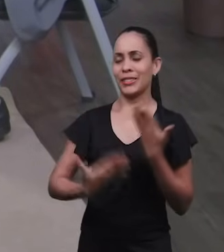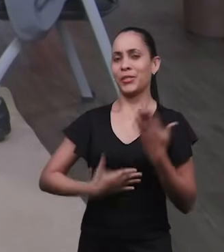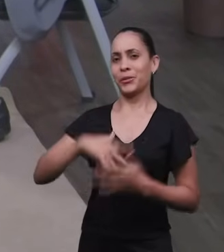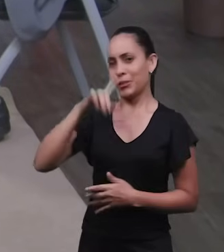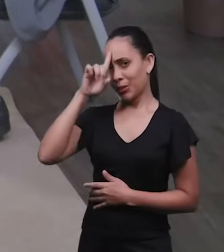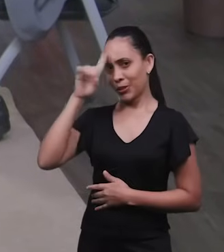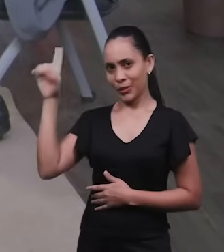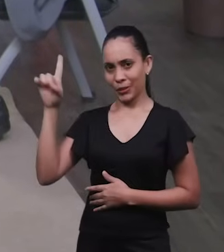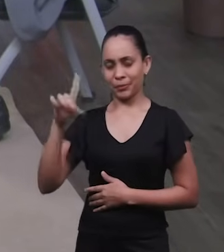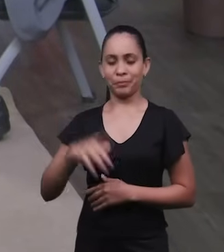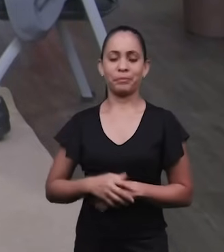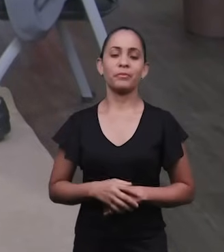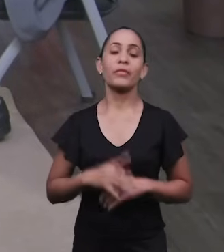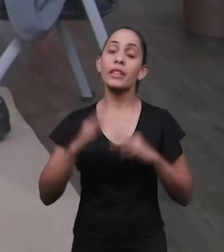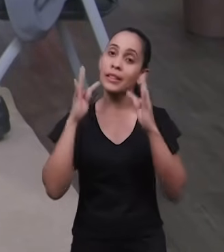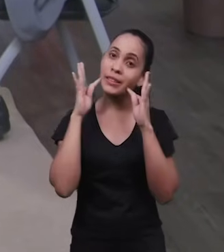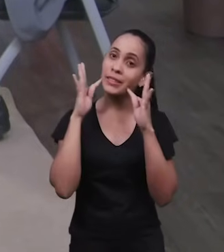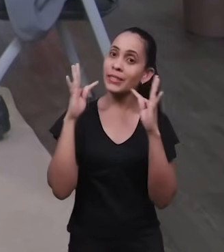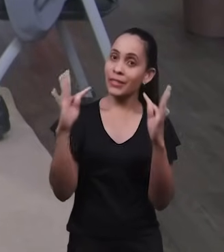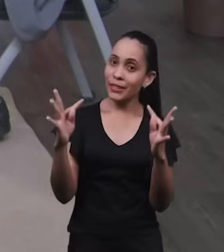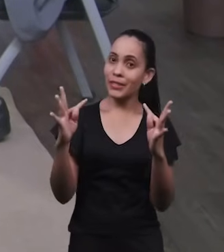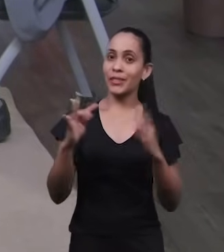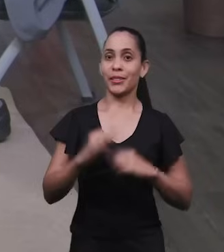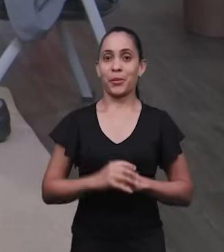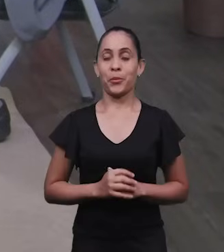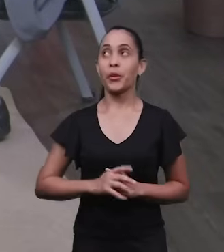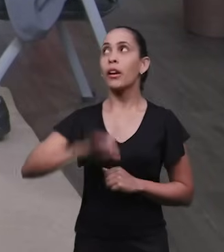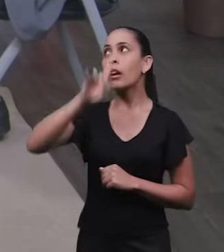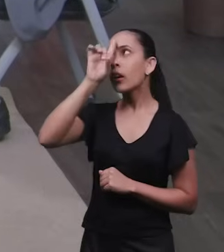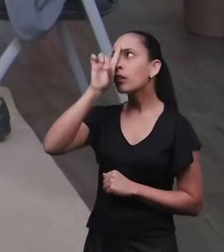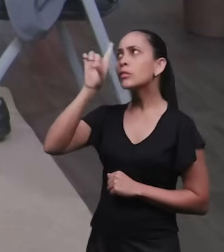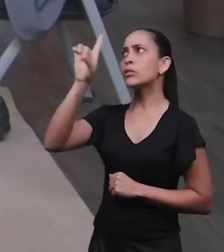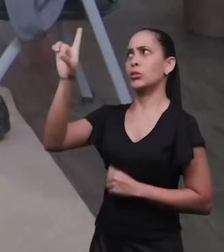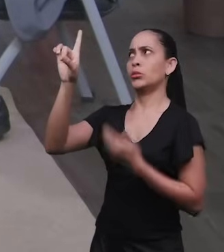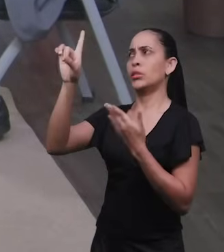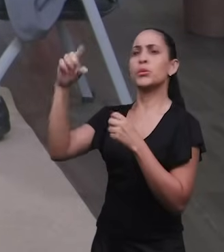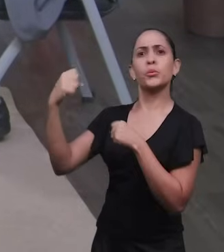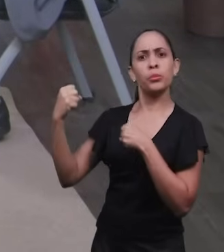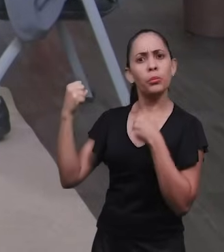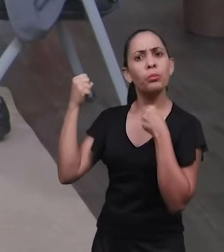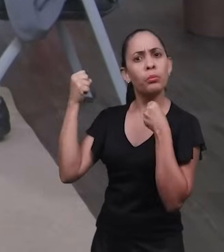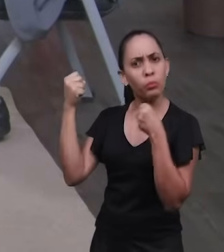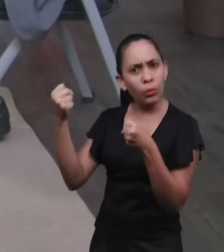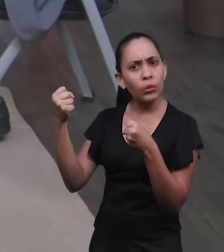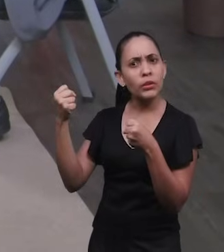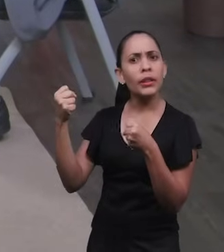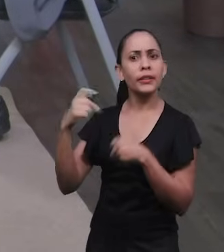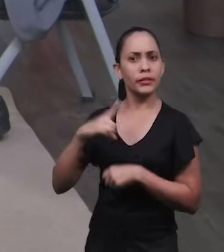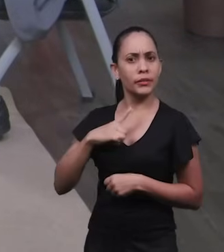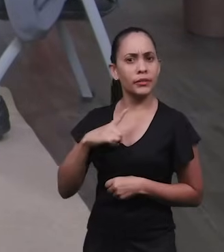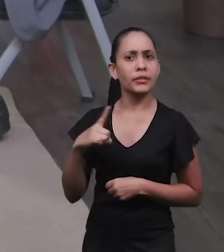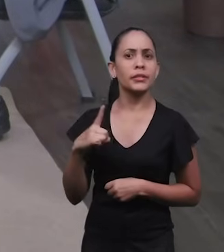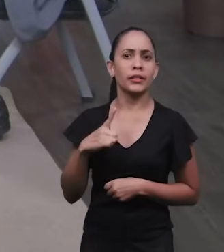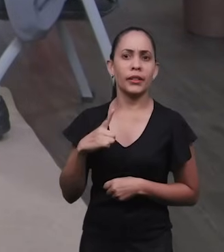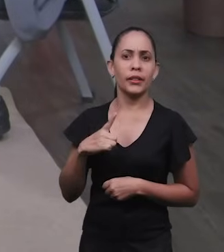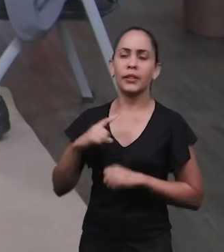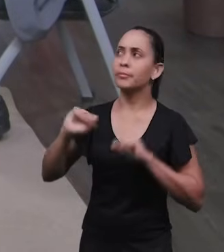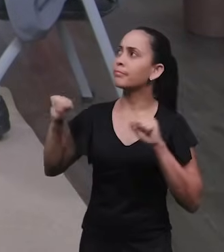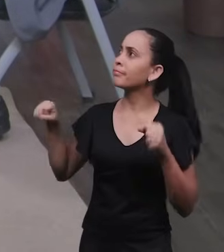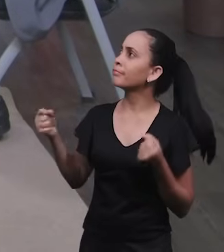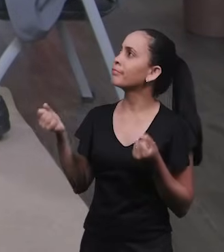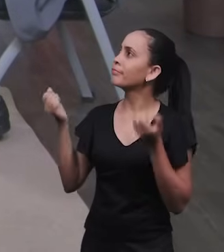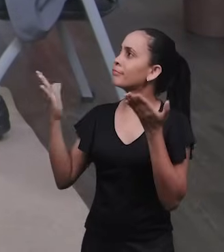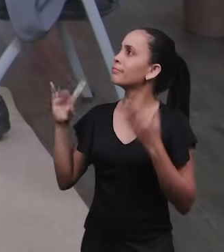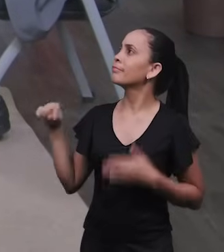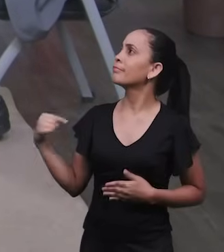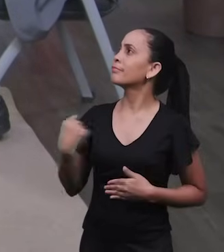ao Senhor. Glória a Deus. Fica aqui esse testemunho de um Deus que tem poder e que se inclina para ouvir as